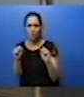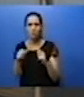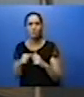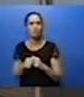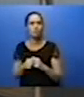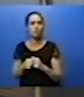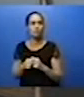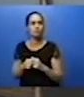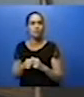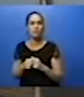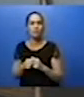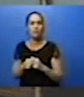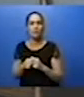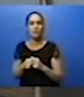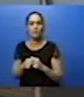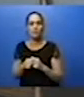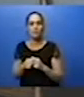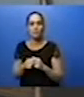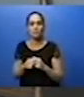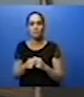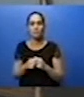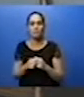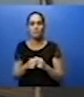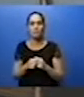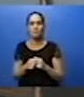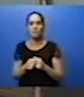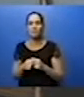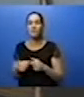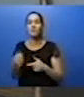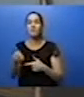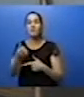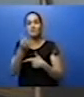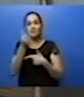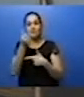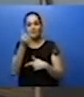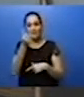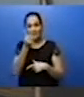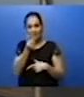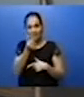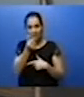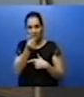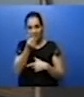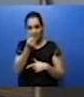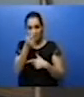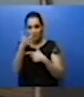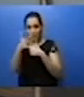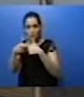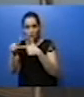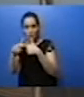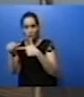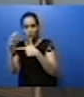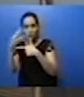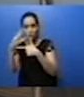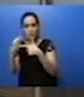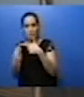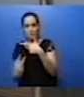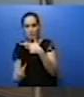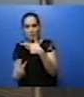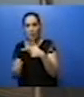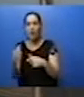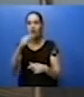por 359 também português sem / 329 por preço